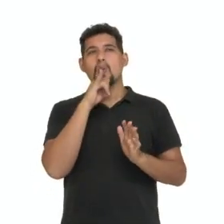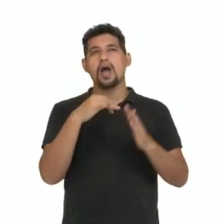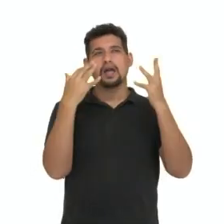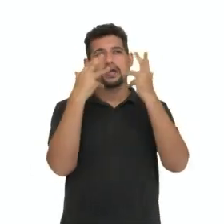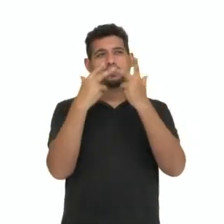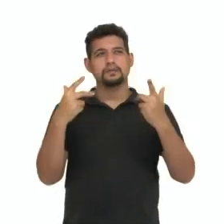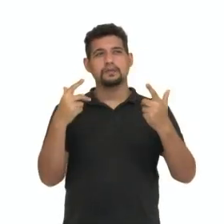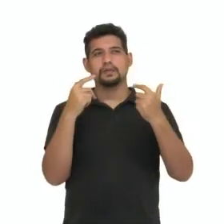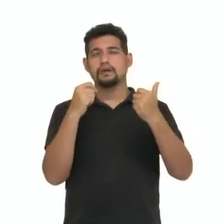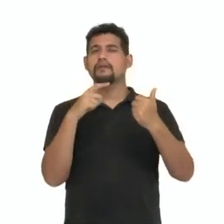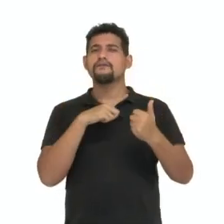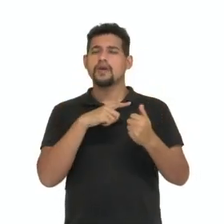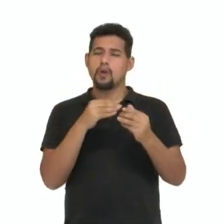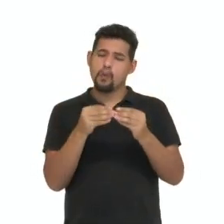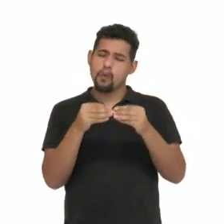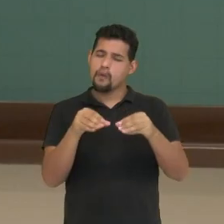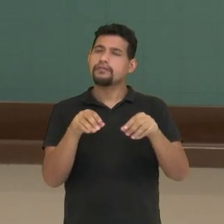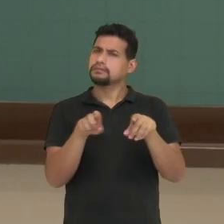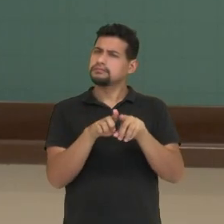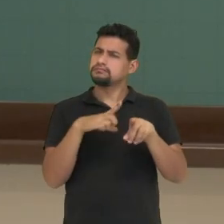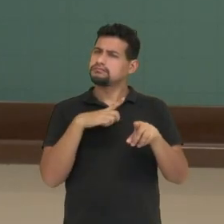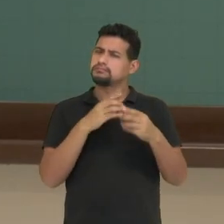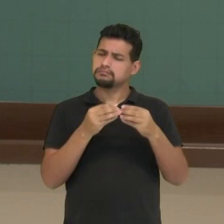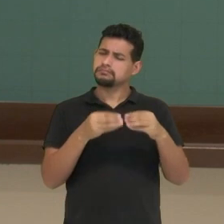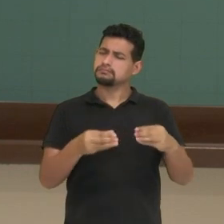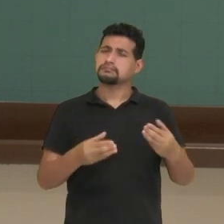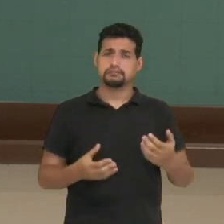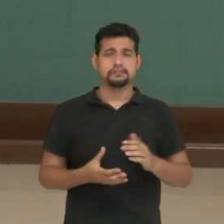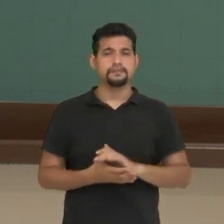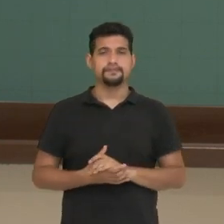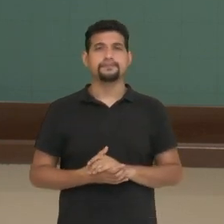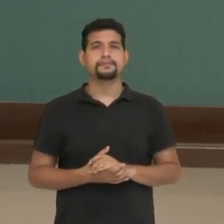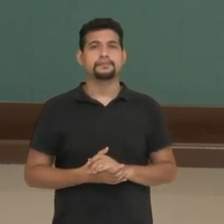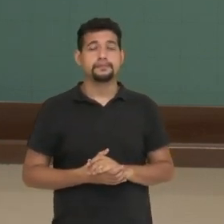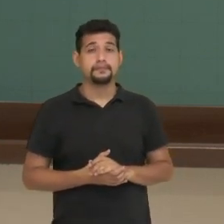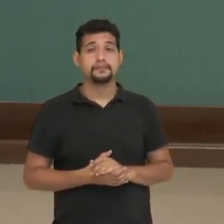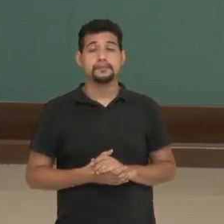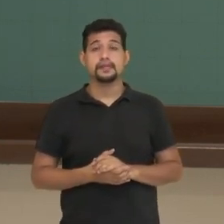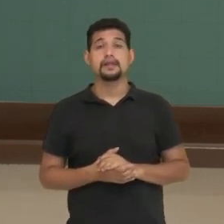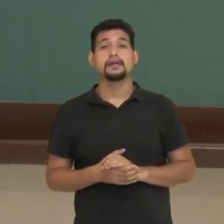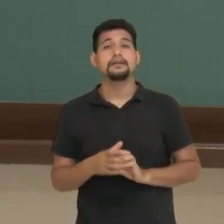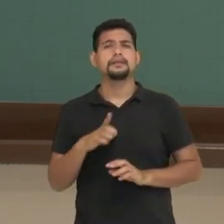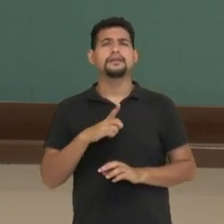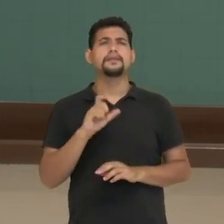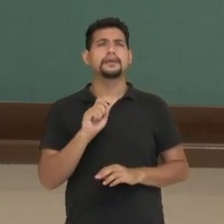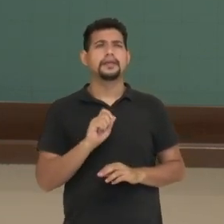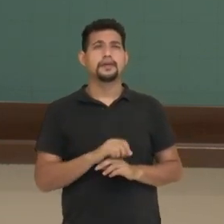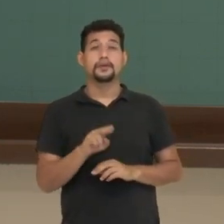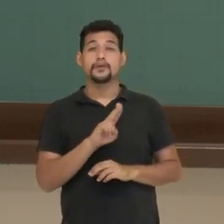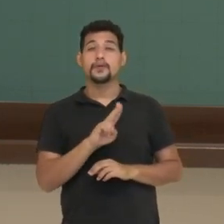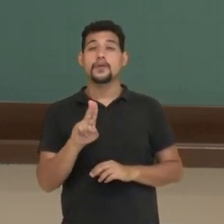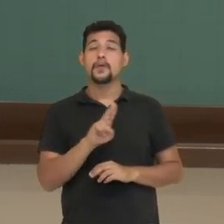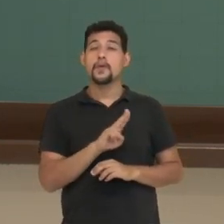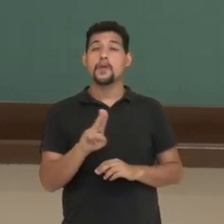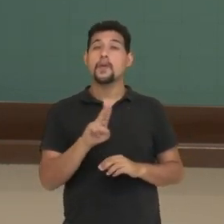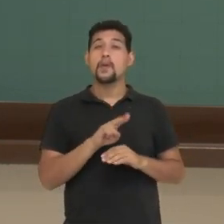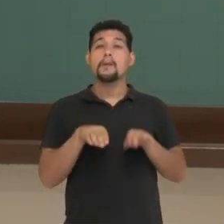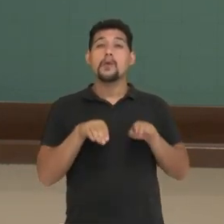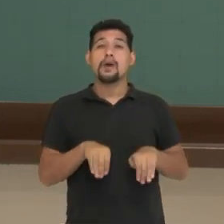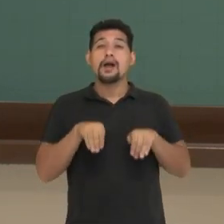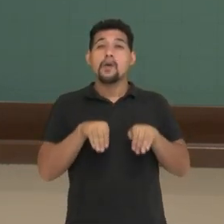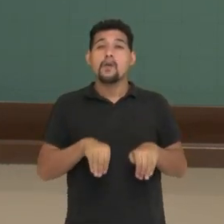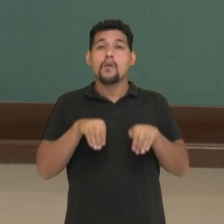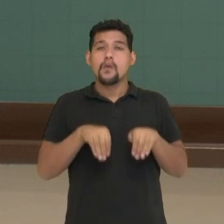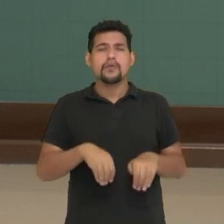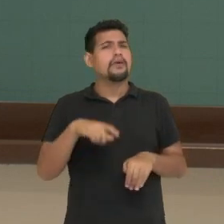produz o ovinho, né? Ele bota ovo, tá? Teria, né, ou téria, que seria o canguru, ela vai se